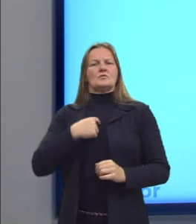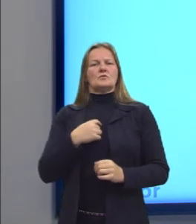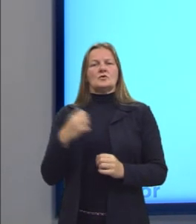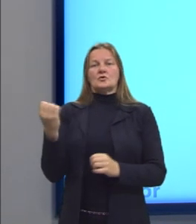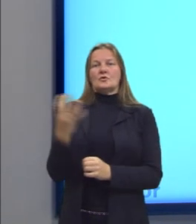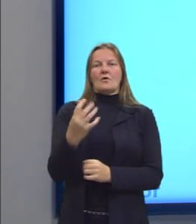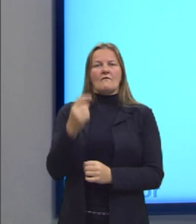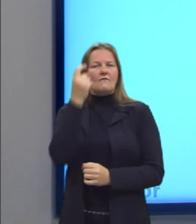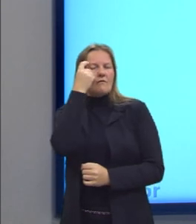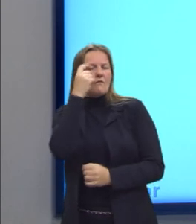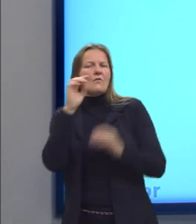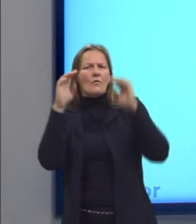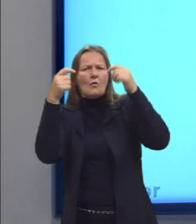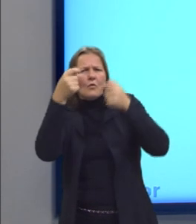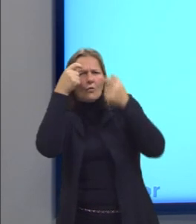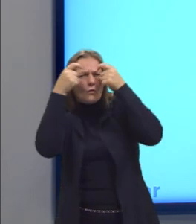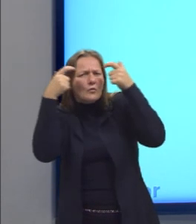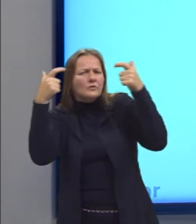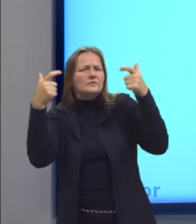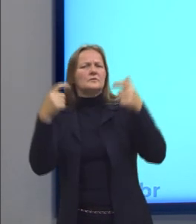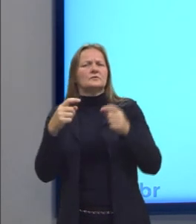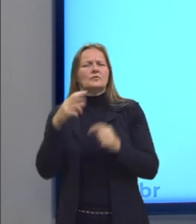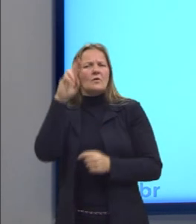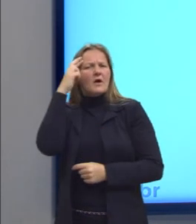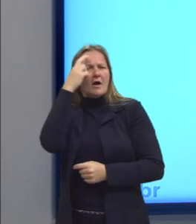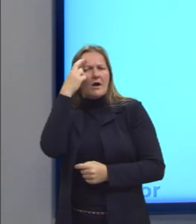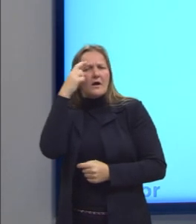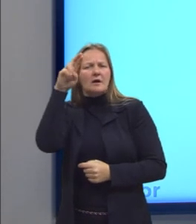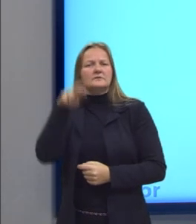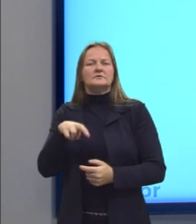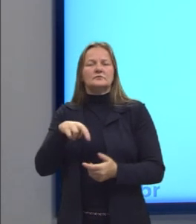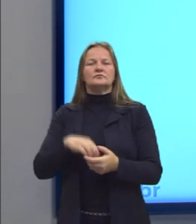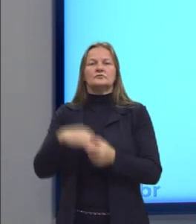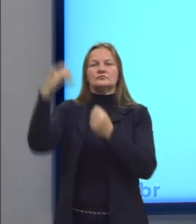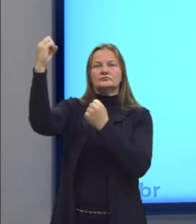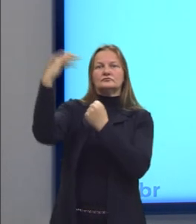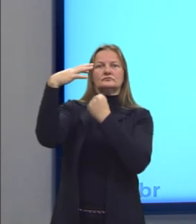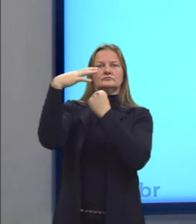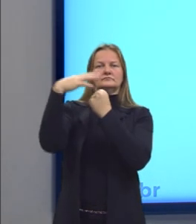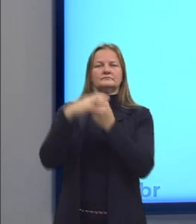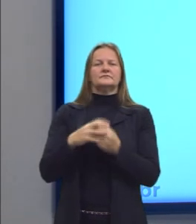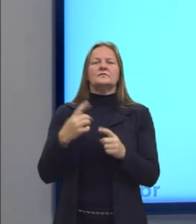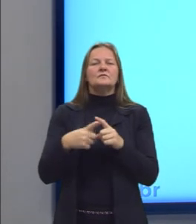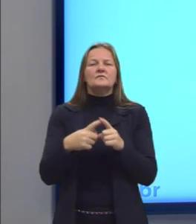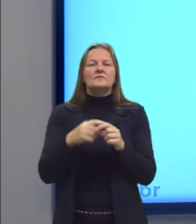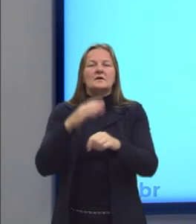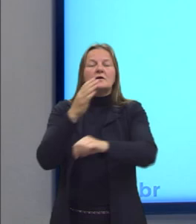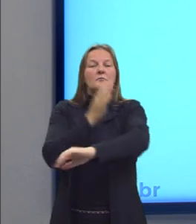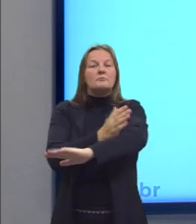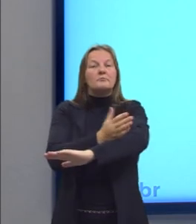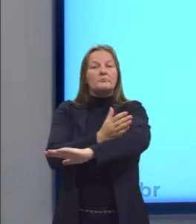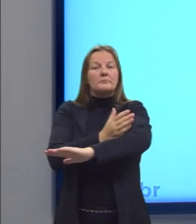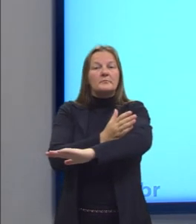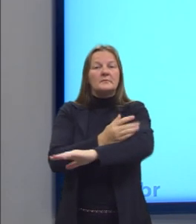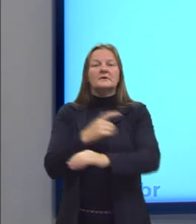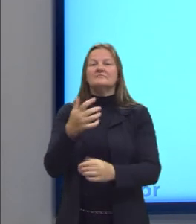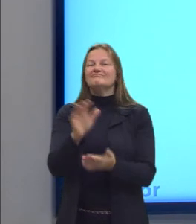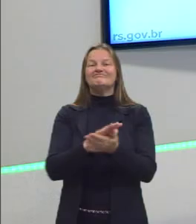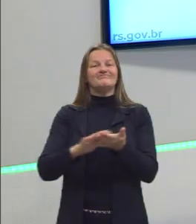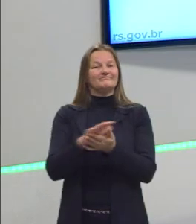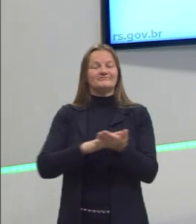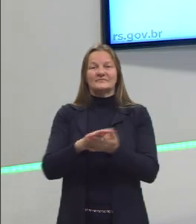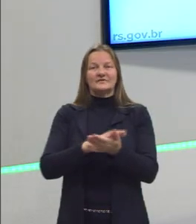uma nova forma de conhecimento através da razão e eles vão julgar que durante a idade média não